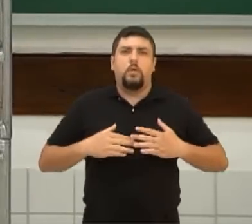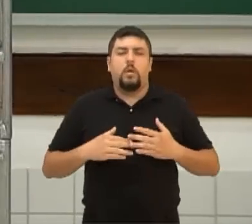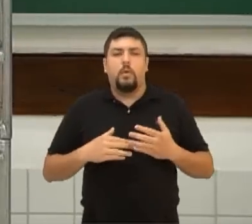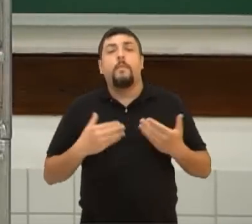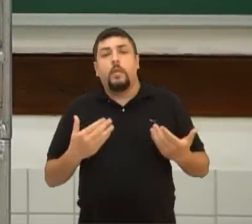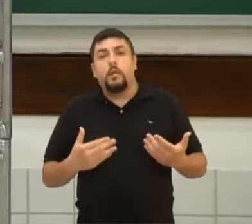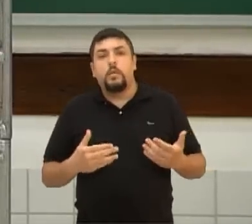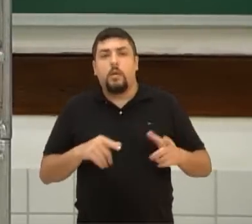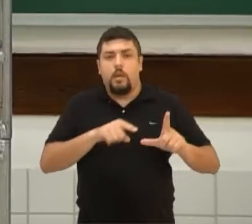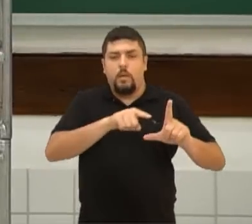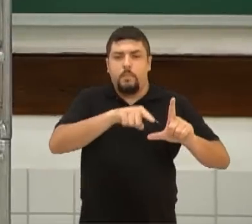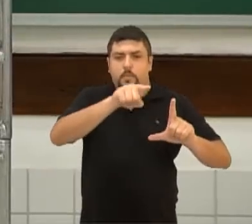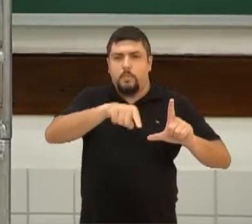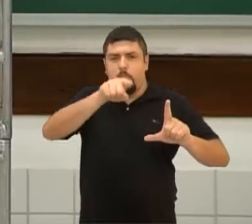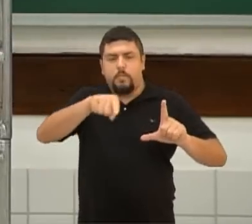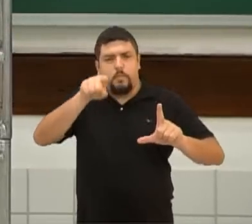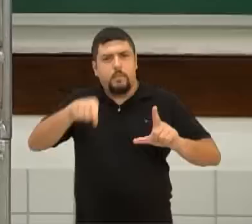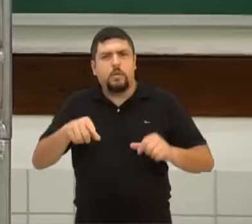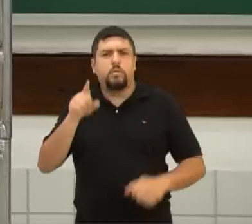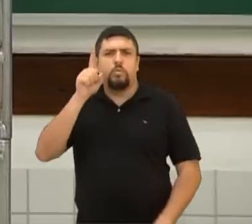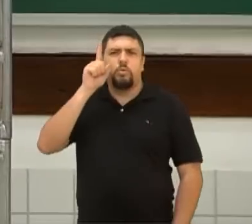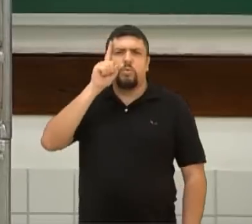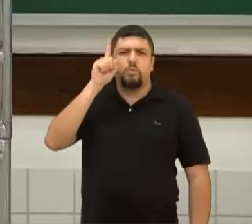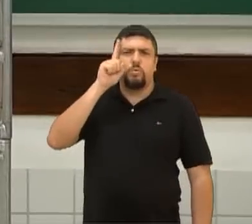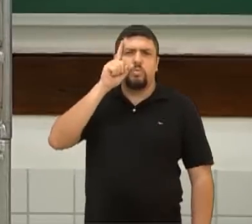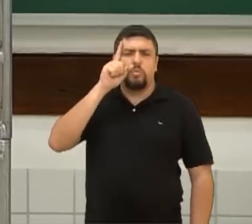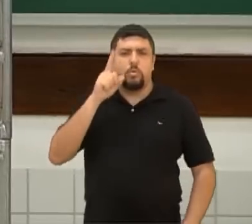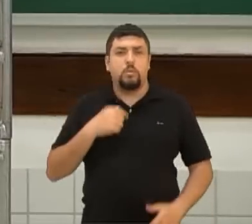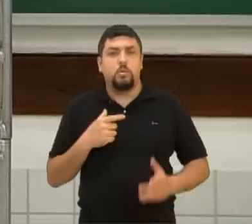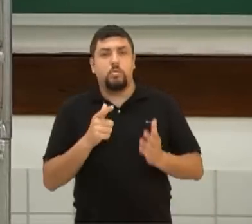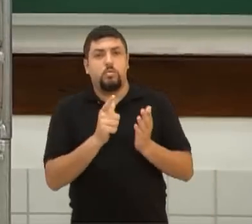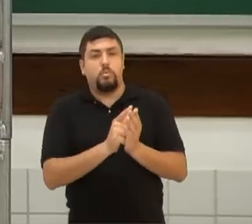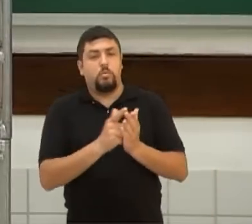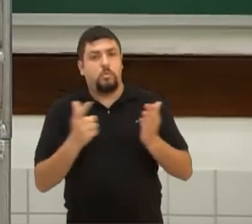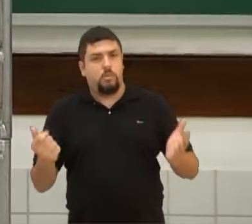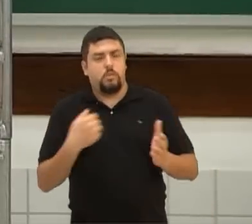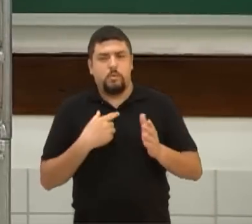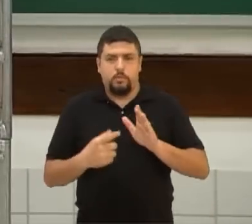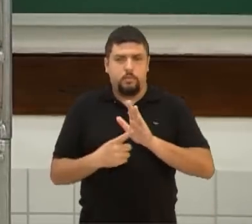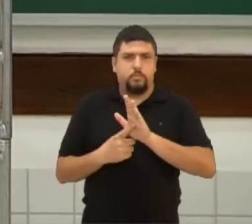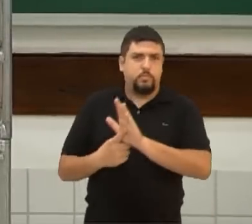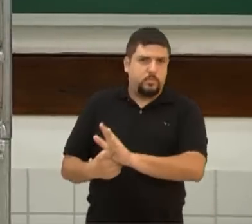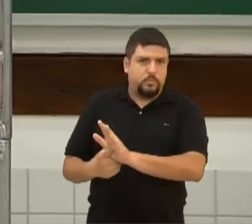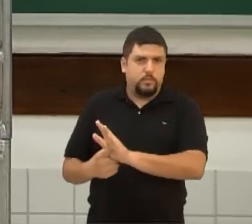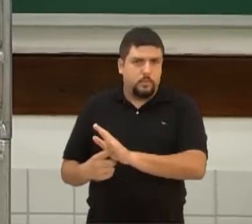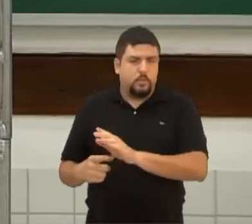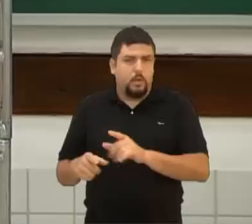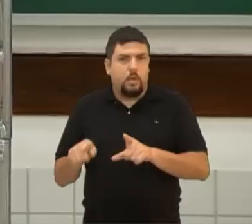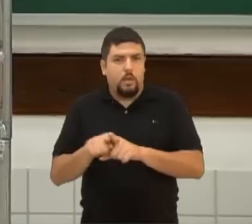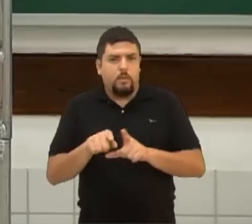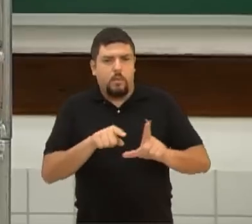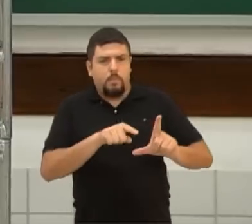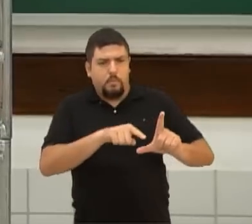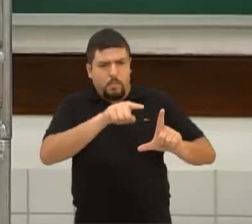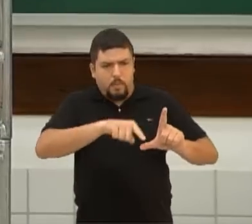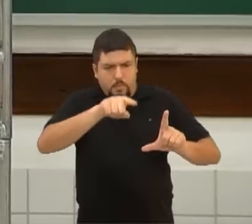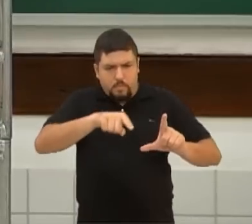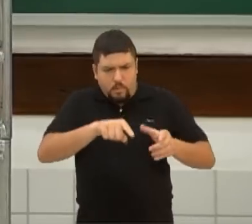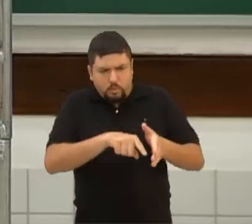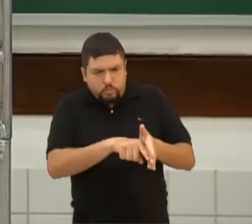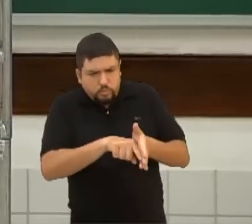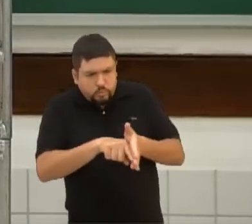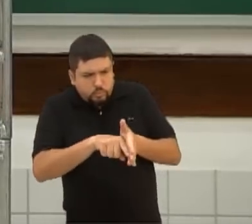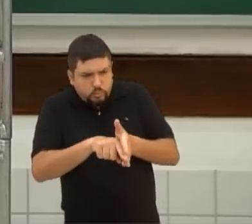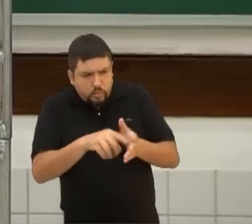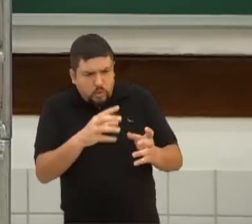a estatística agora direto, né? Ali para a gente estar tendo essas informações. Coletam os dados e passam esses dados